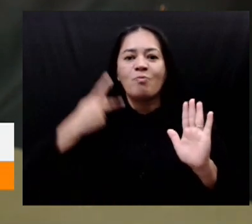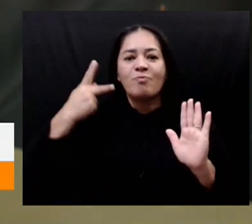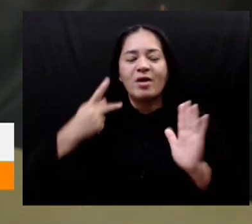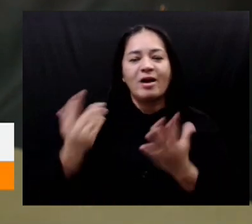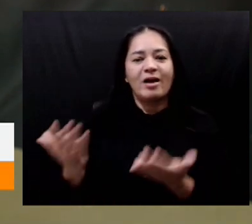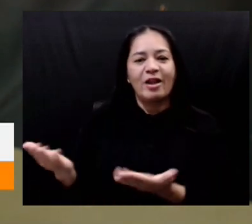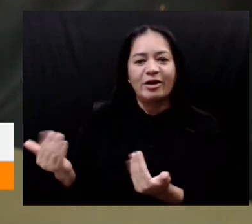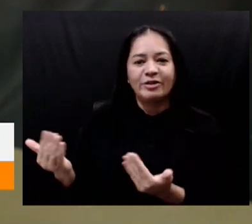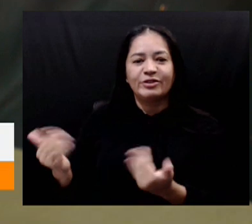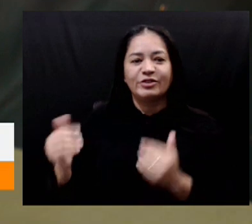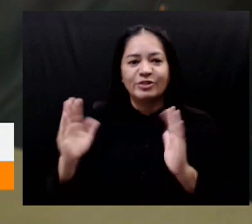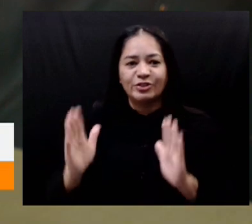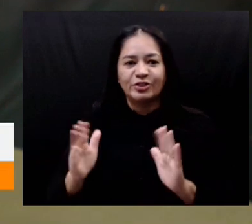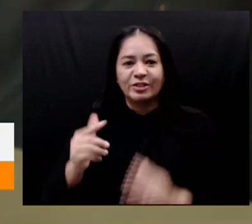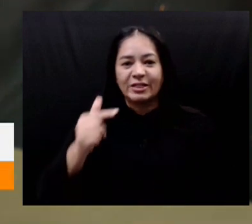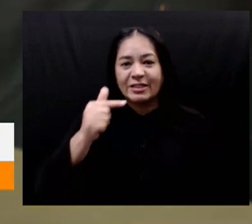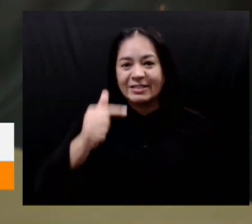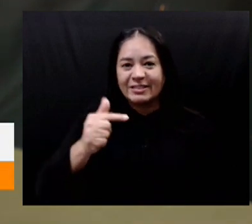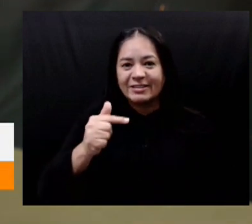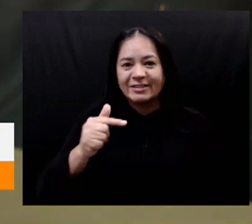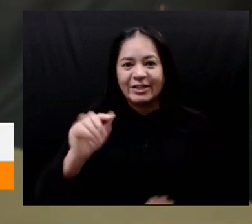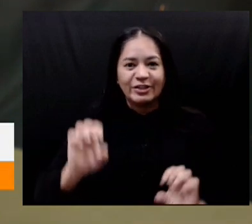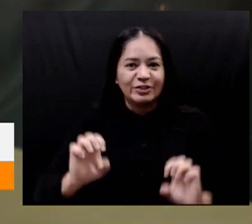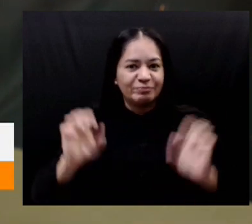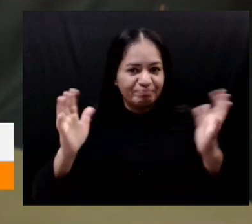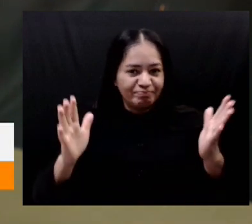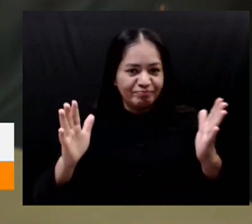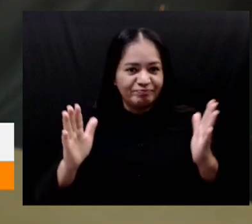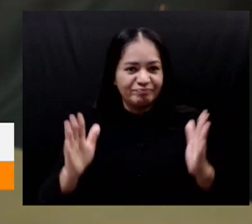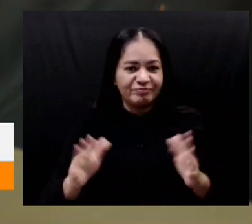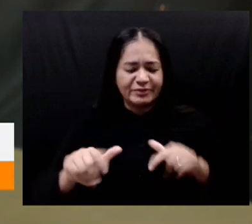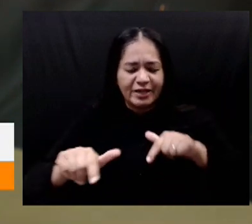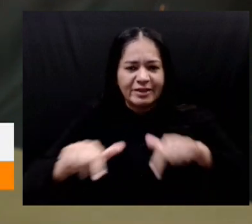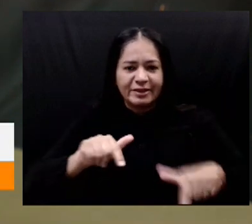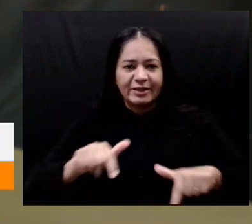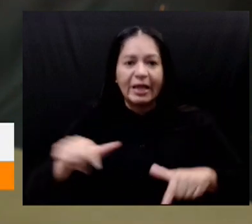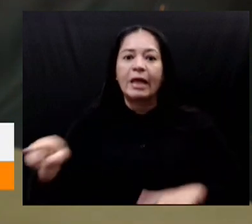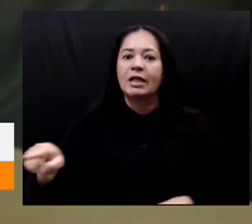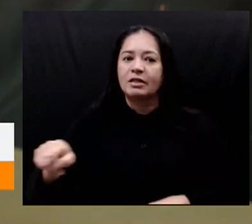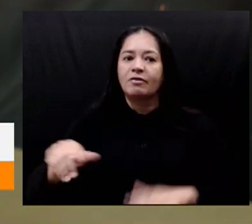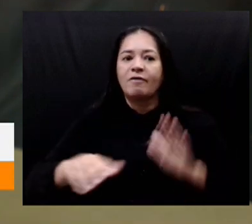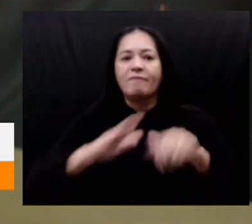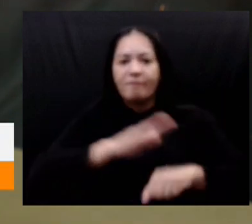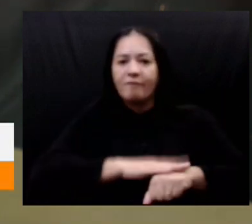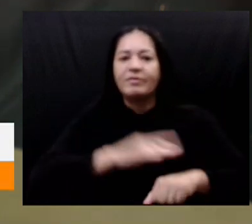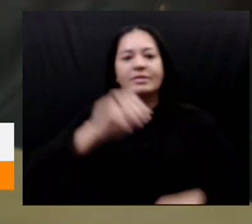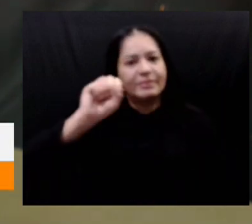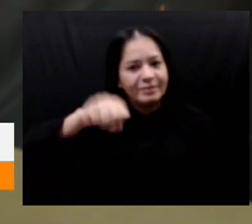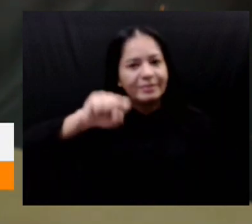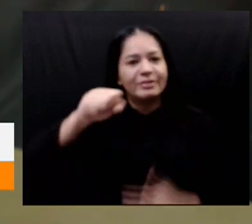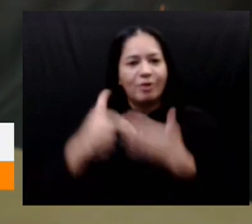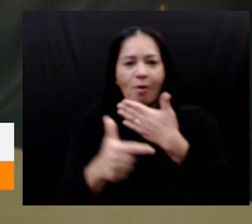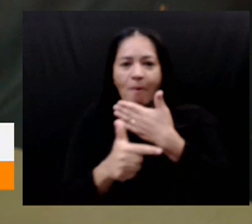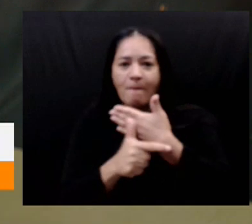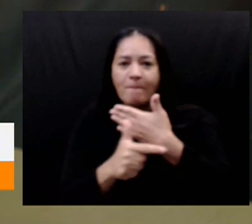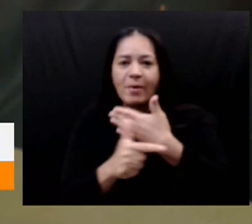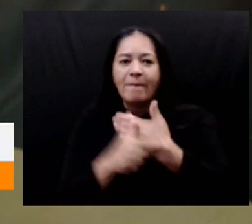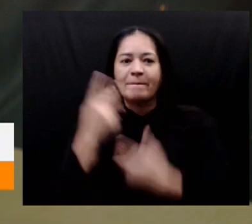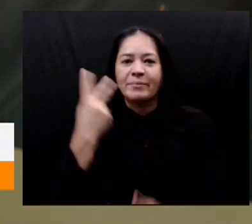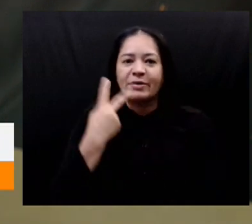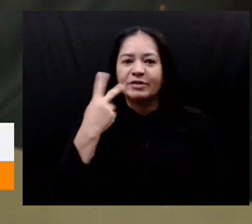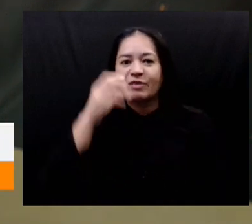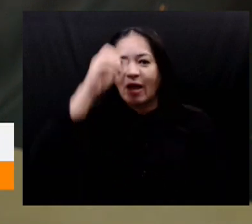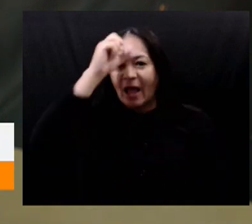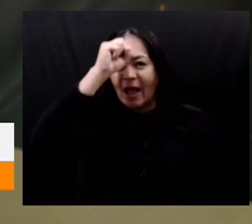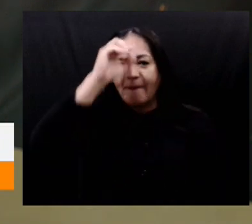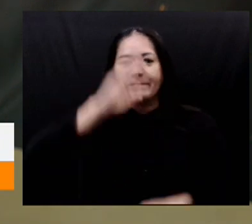sua 7ª edição, né? Quando eu digo trabalhar, é que eles vão fazer, sim, o papel de vereadores, eles vão aprender na